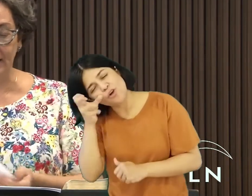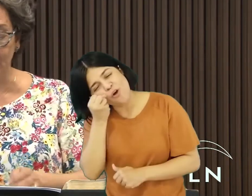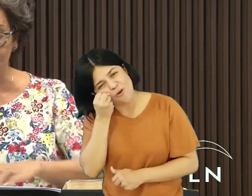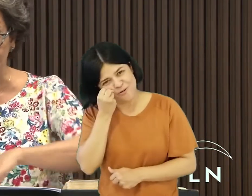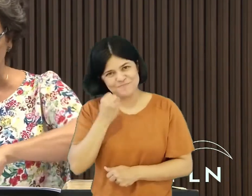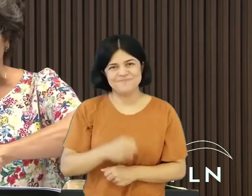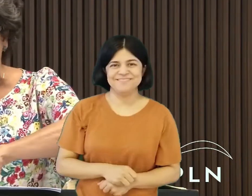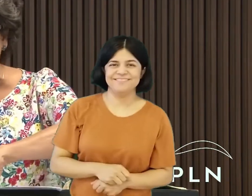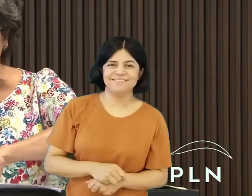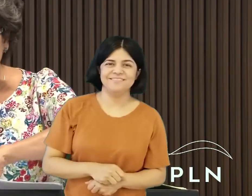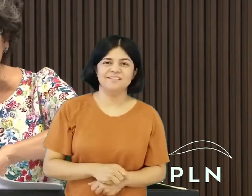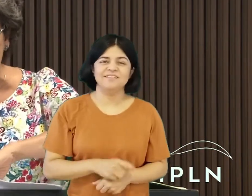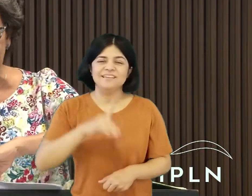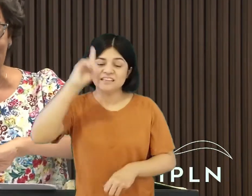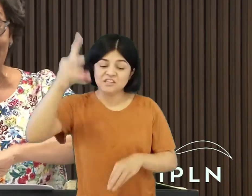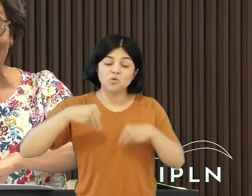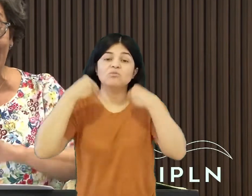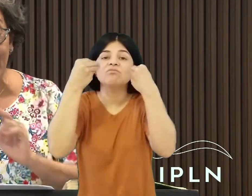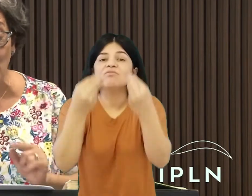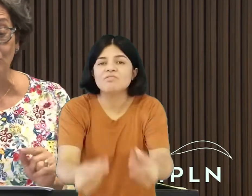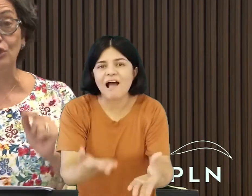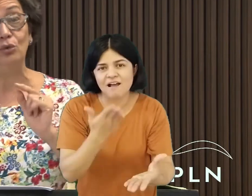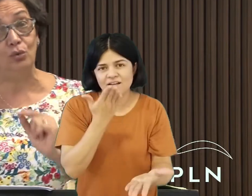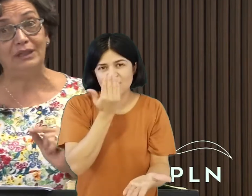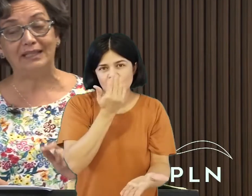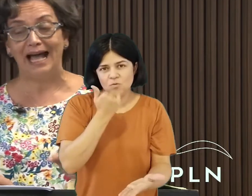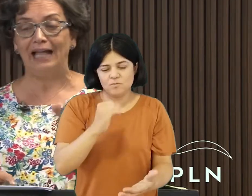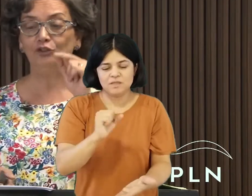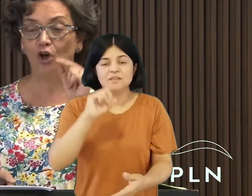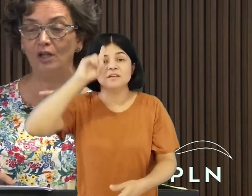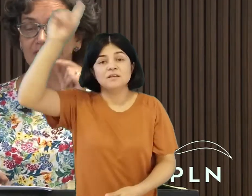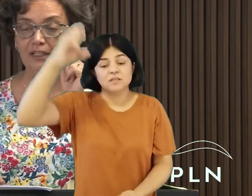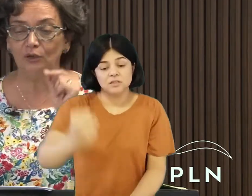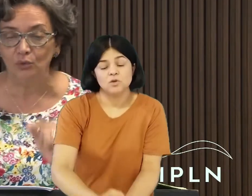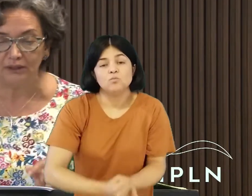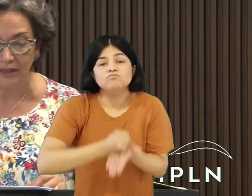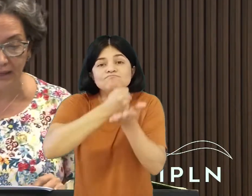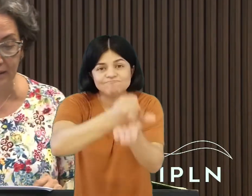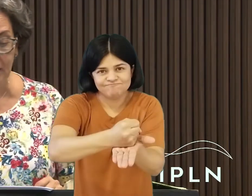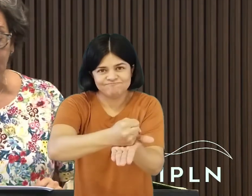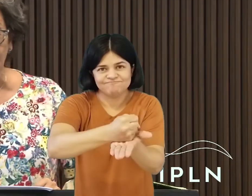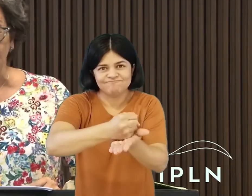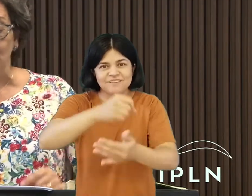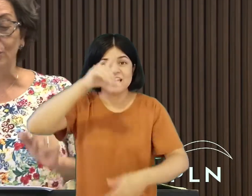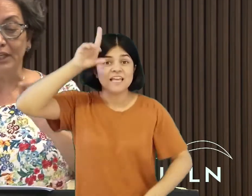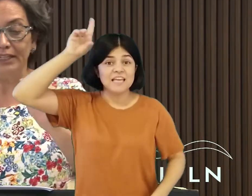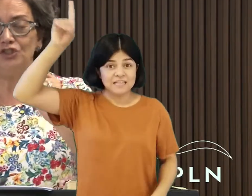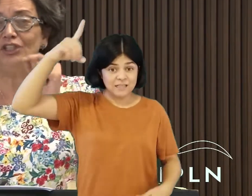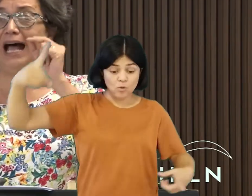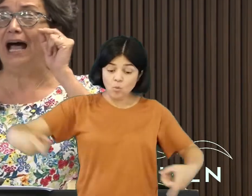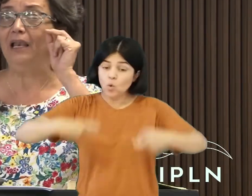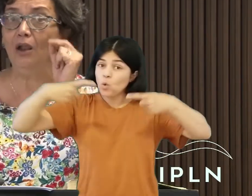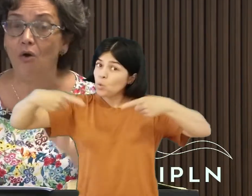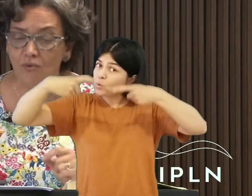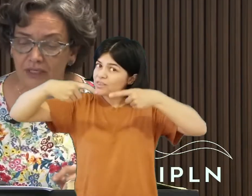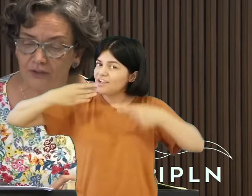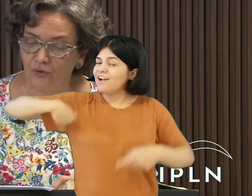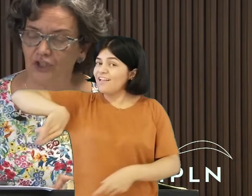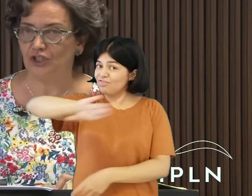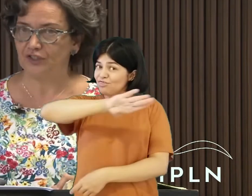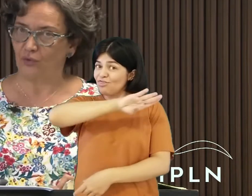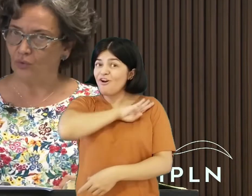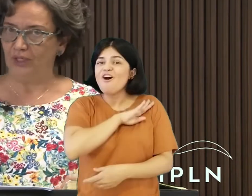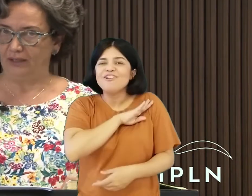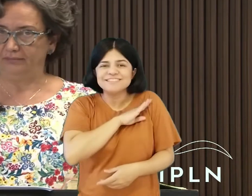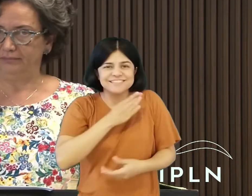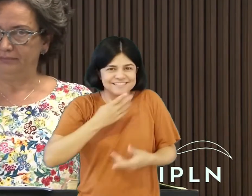do Carlinhos, ele disse que Deus luta a nossa luta durante a longa